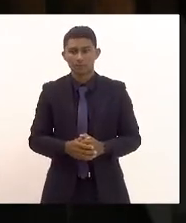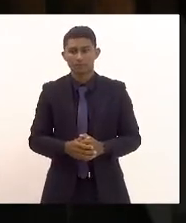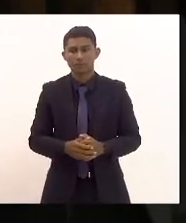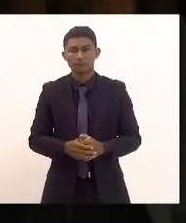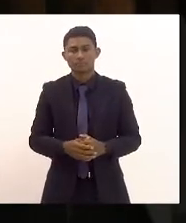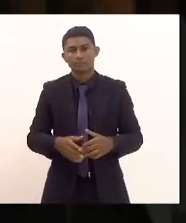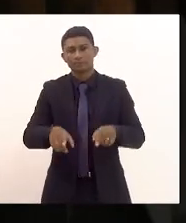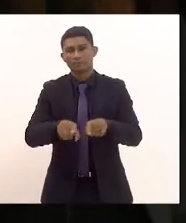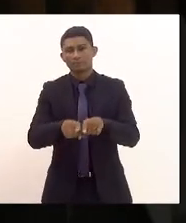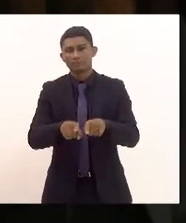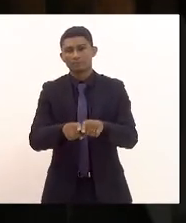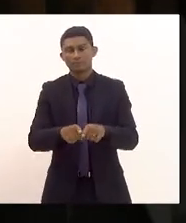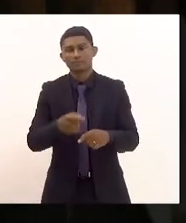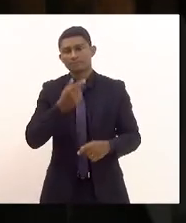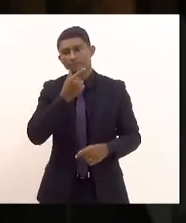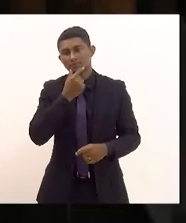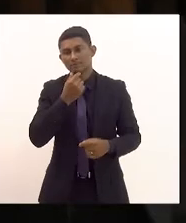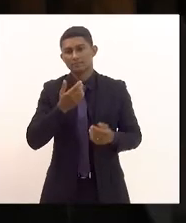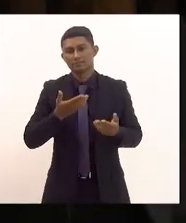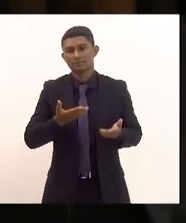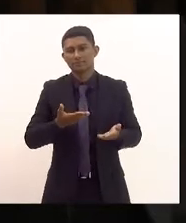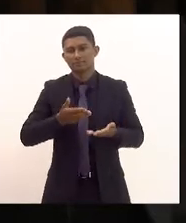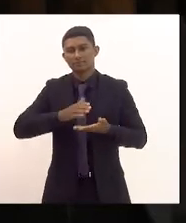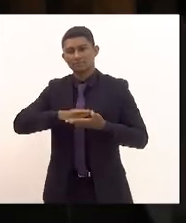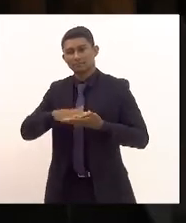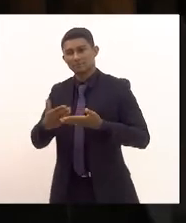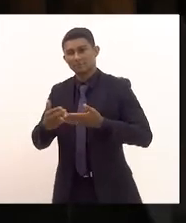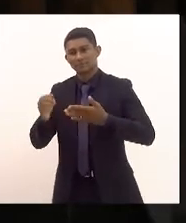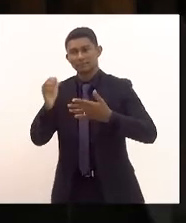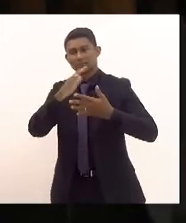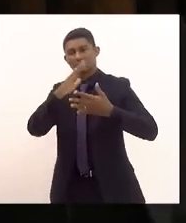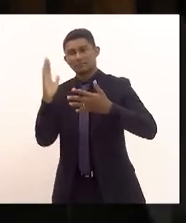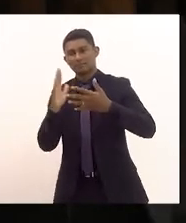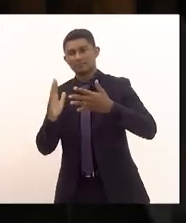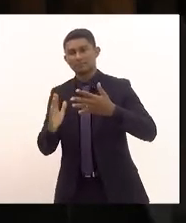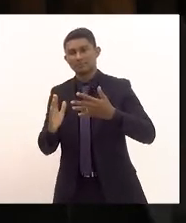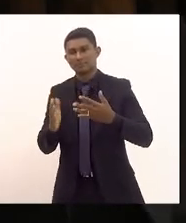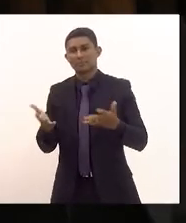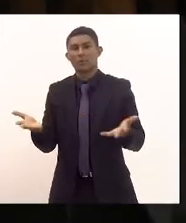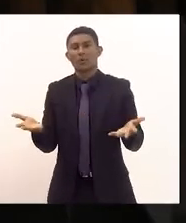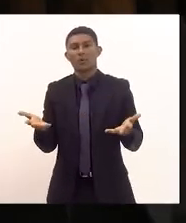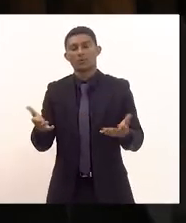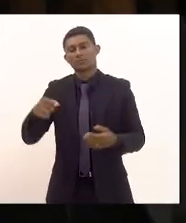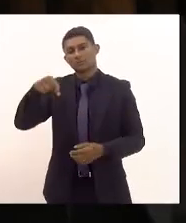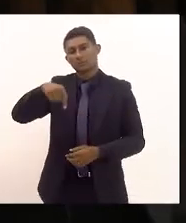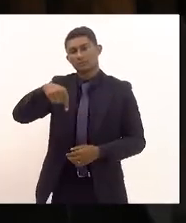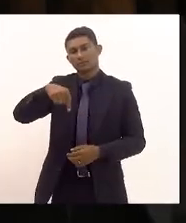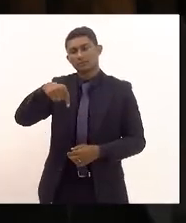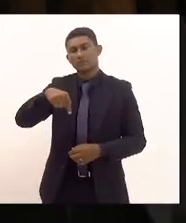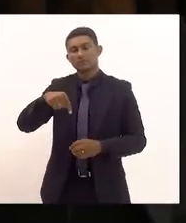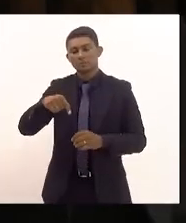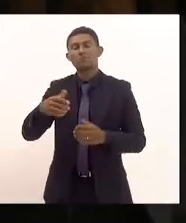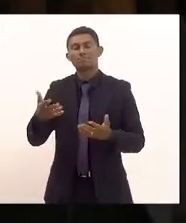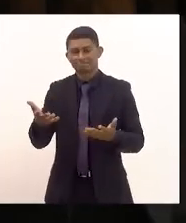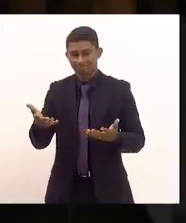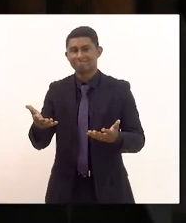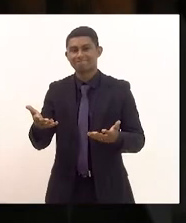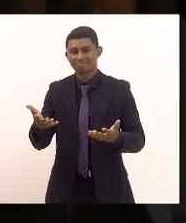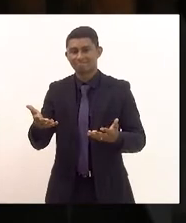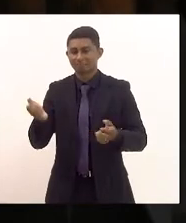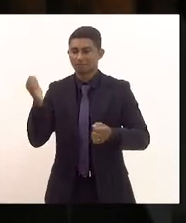o cavaleiro ah e hoje faz aqui a Interpretação